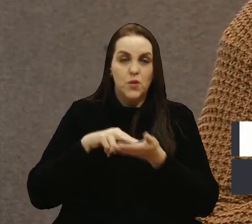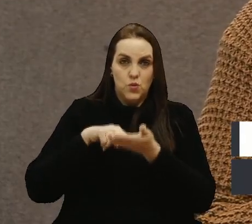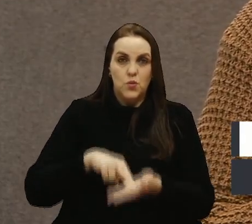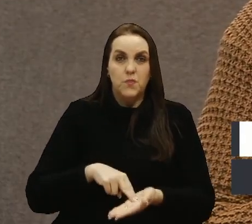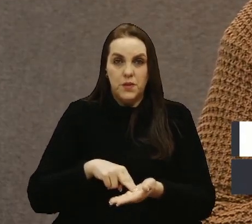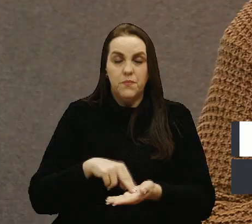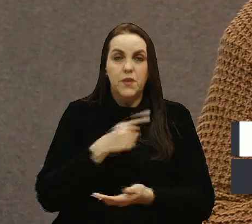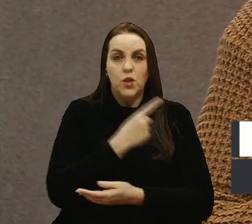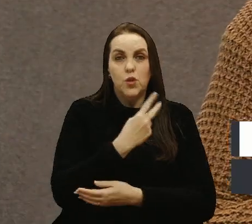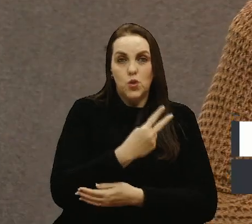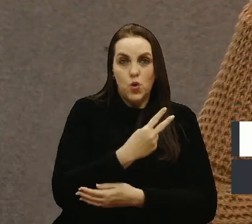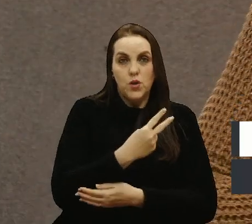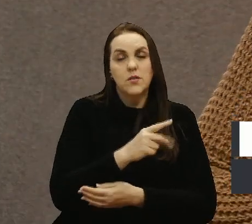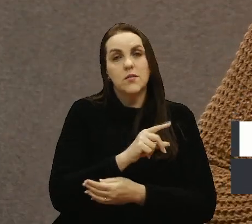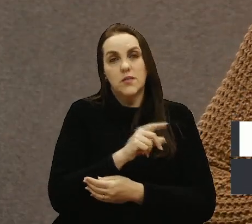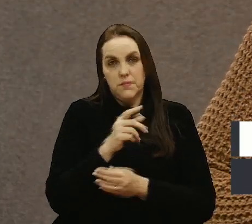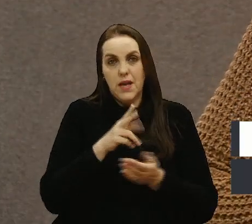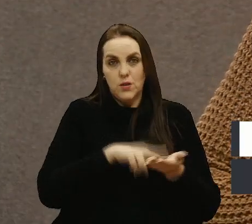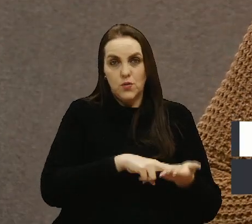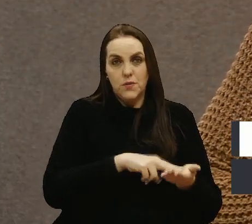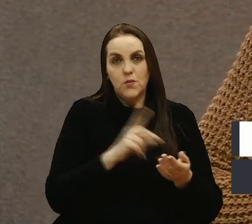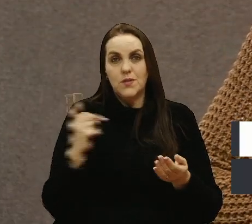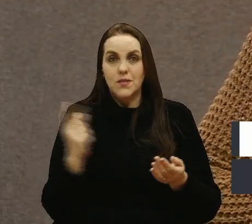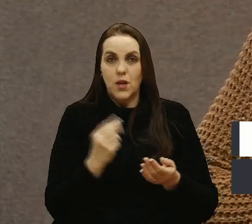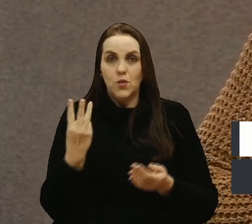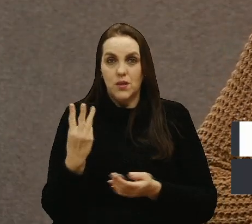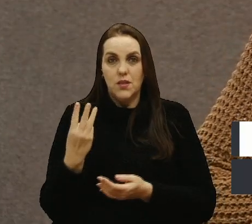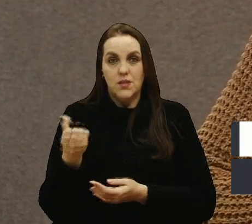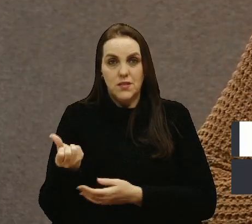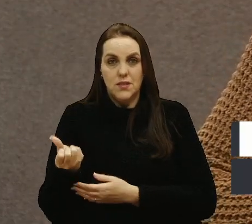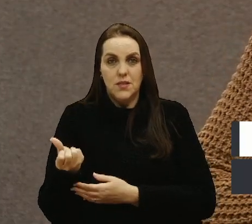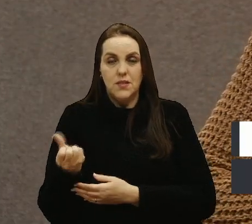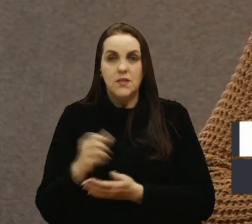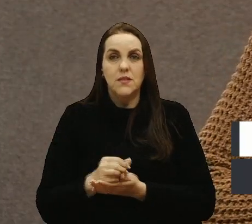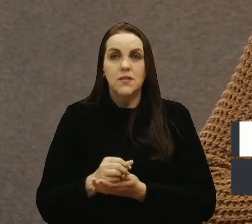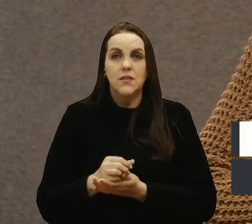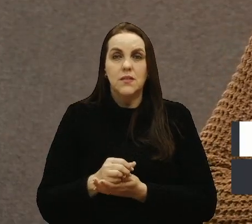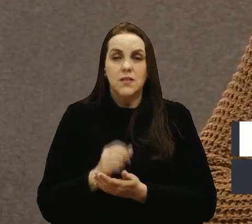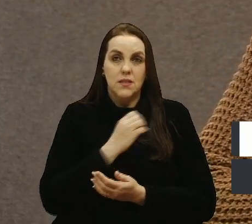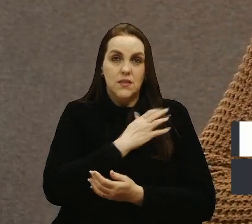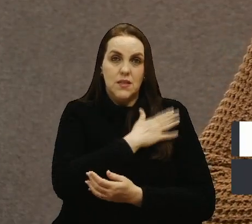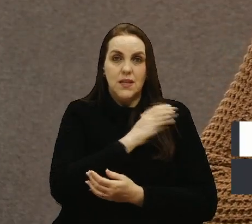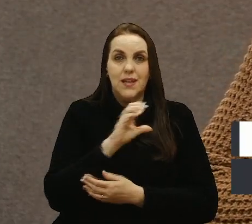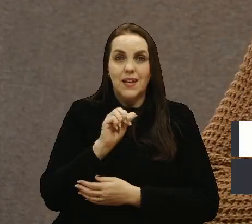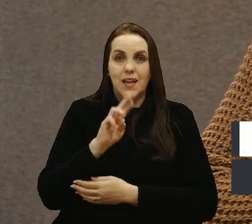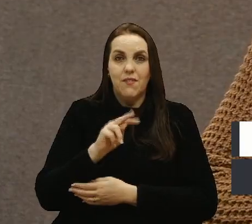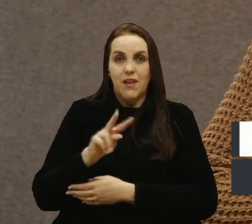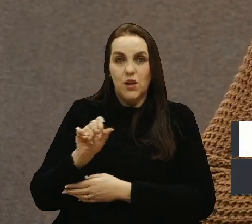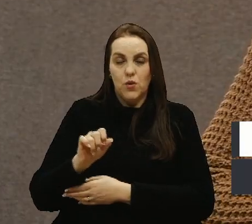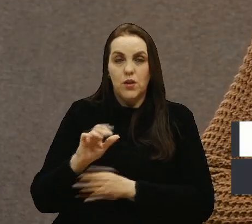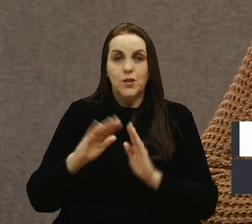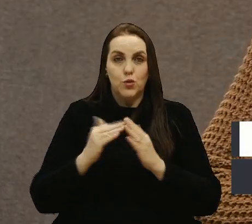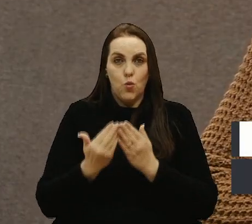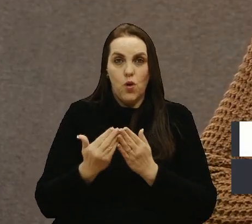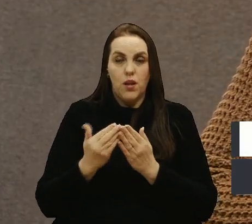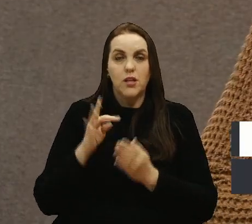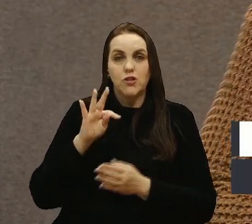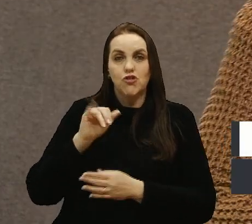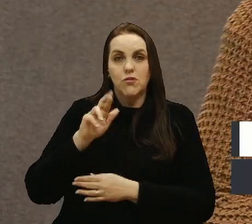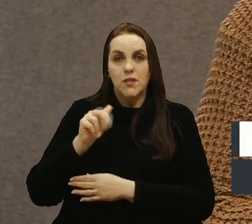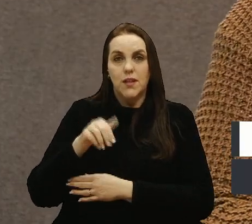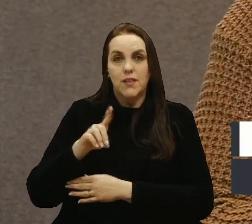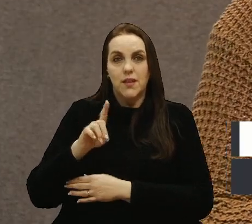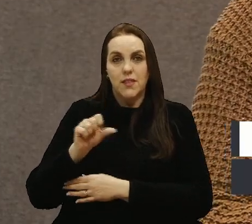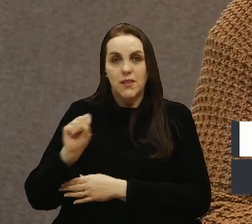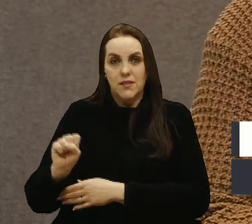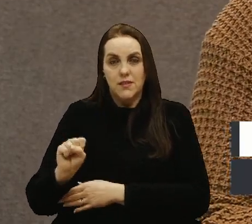do 36º, bem como para o Tenente Coronel Carvalho, que sai do Colégio Tiradentes e vai para o comando